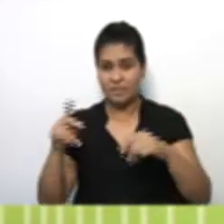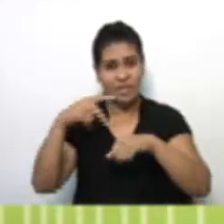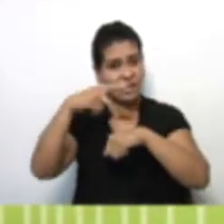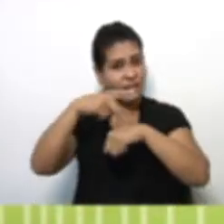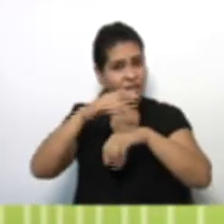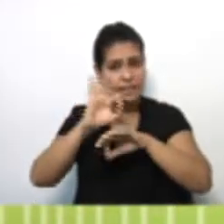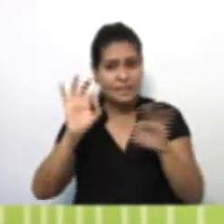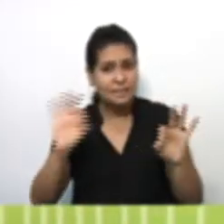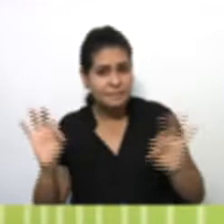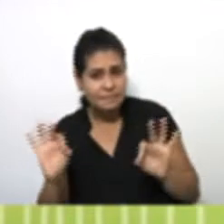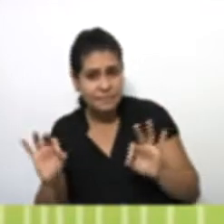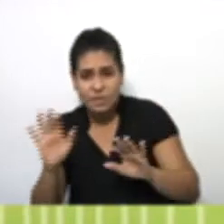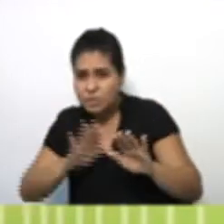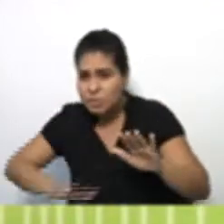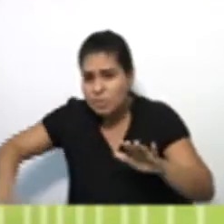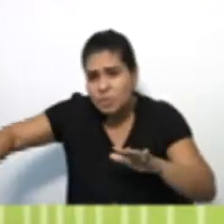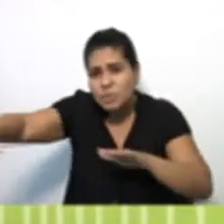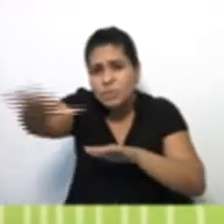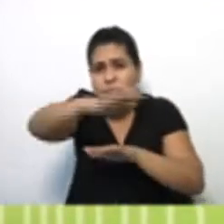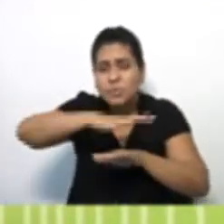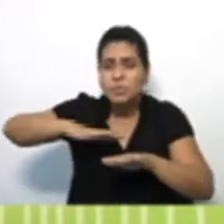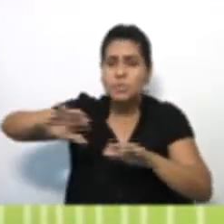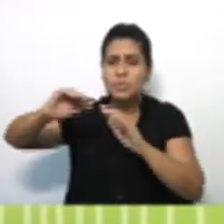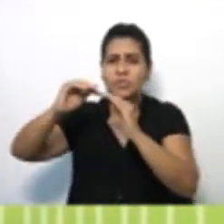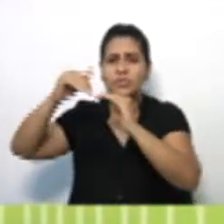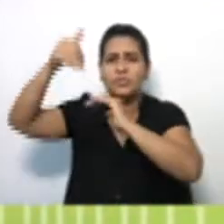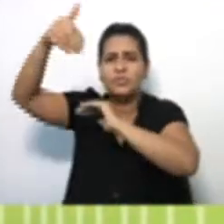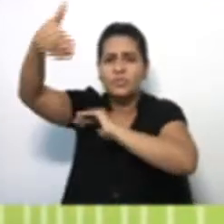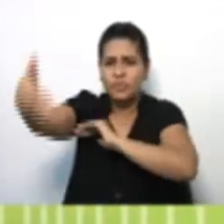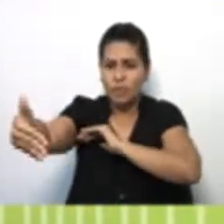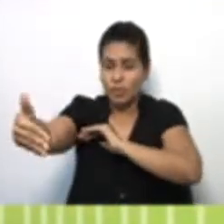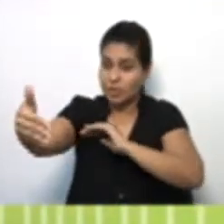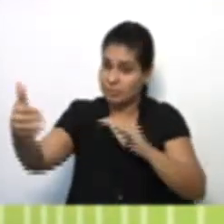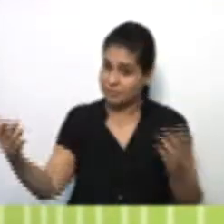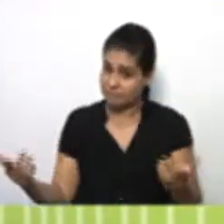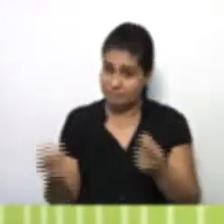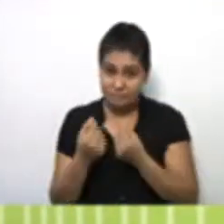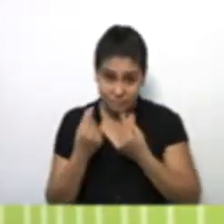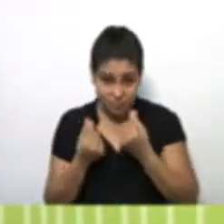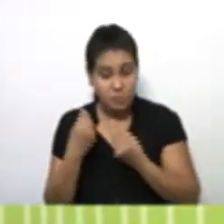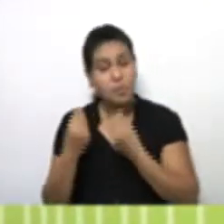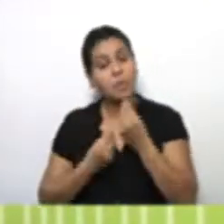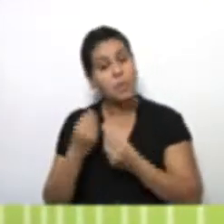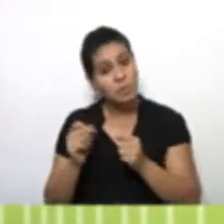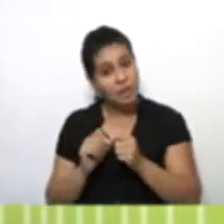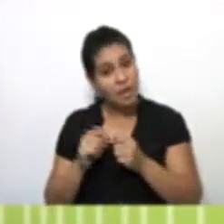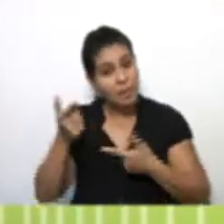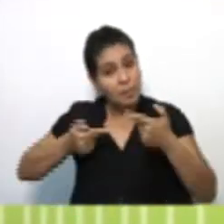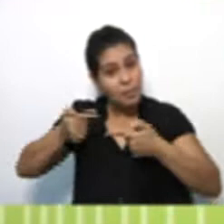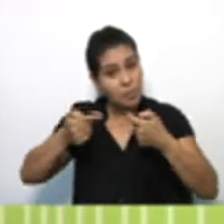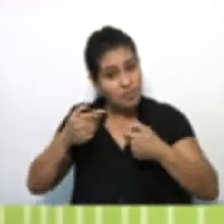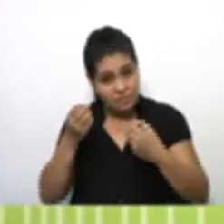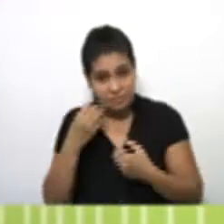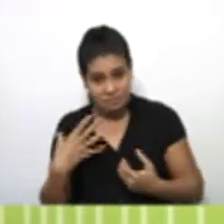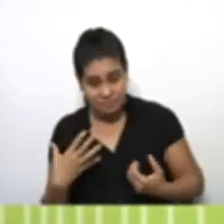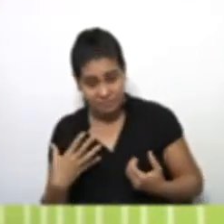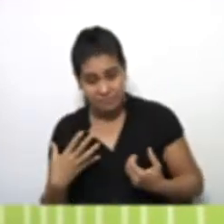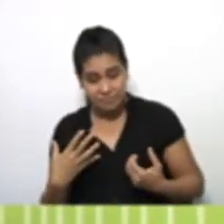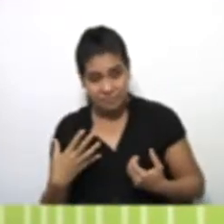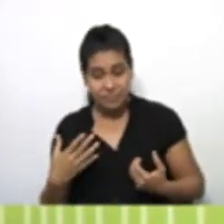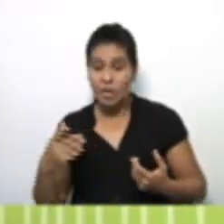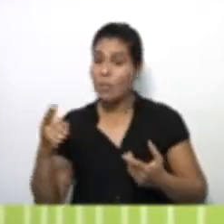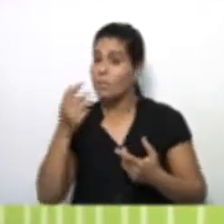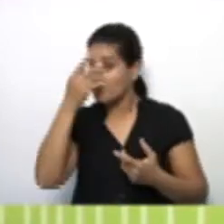e todo o ambiente que circula externamente a ela. Será que a economia está boa? Será que a política está boa? Será que o